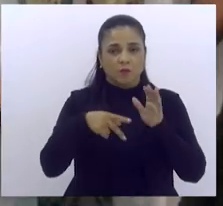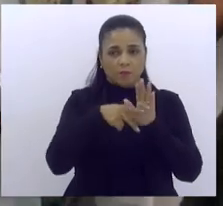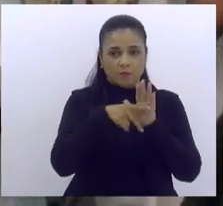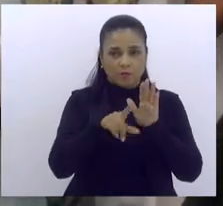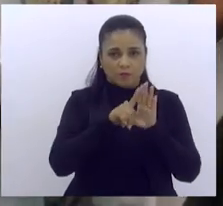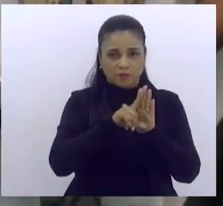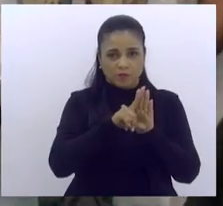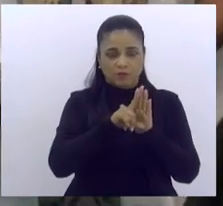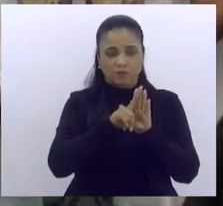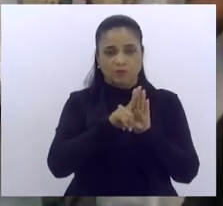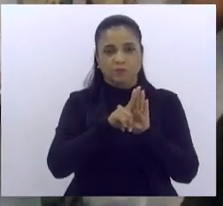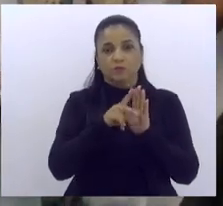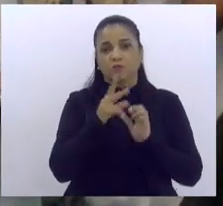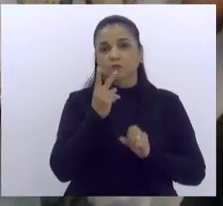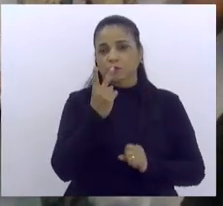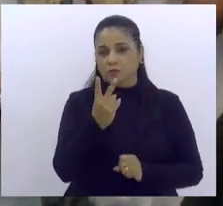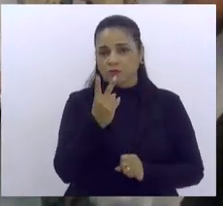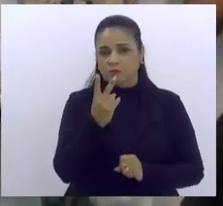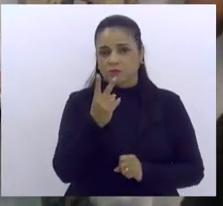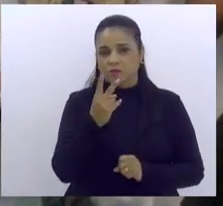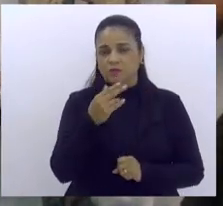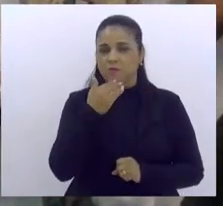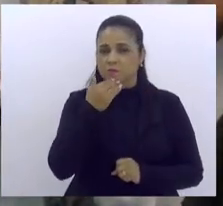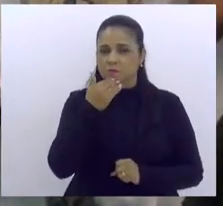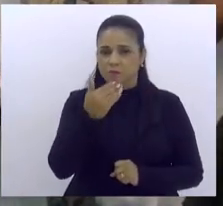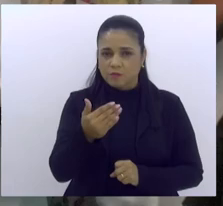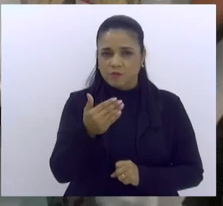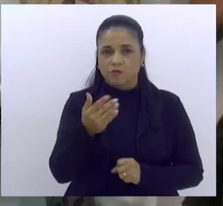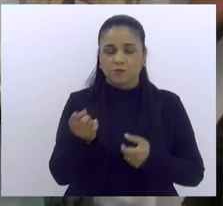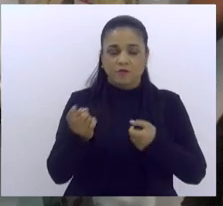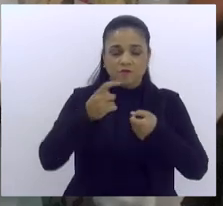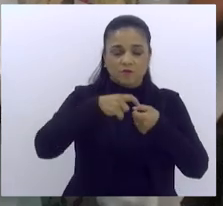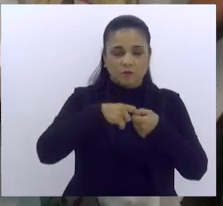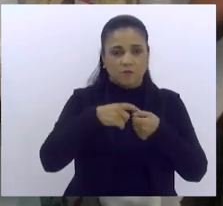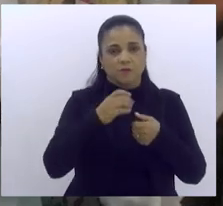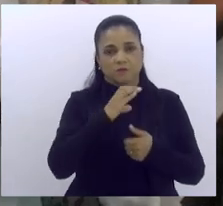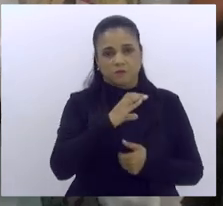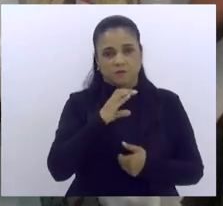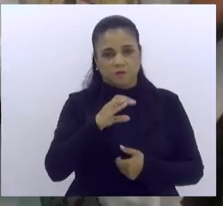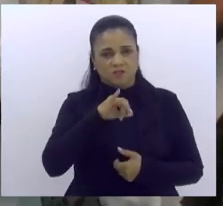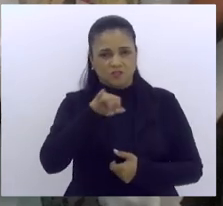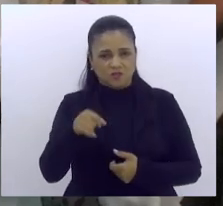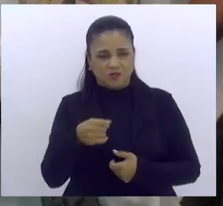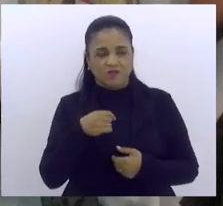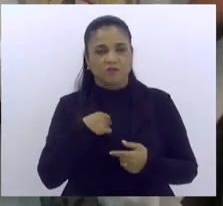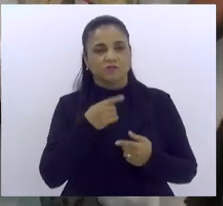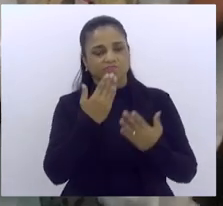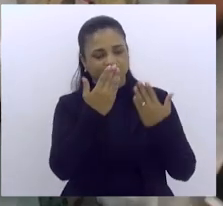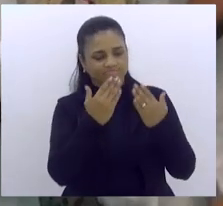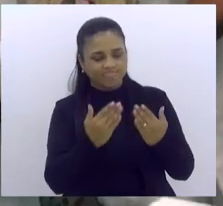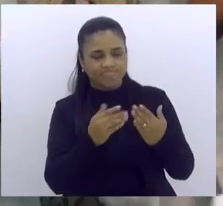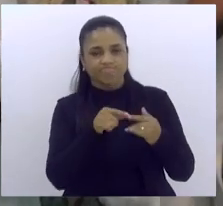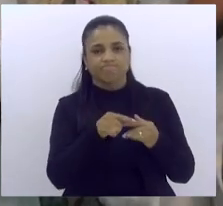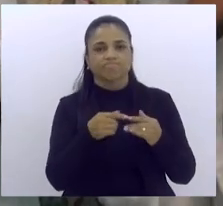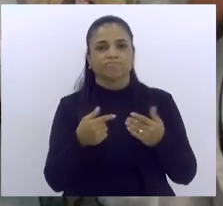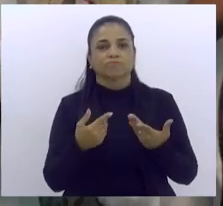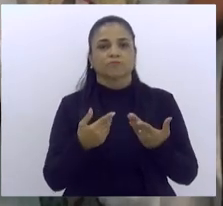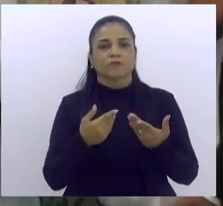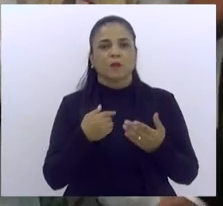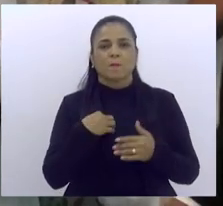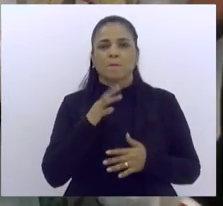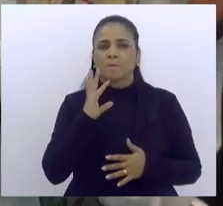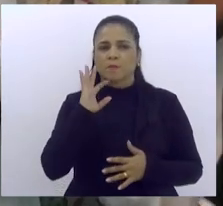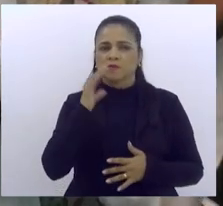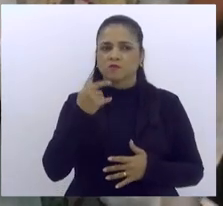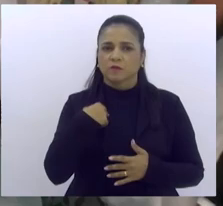dois projetos anteriores, que eu tinha feito a solicitação para remeter para a CCJ, que tinha uma questão processual para ser resolvida, mas me parece